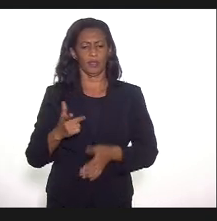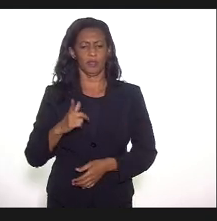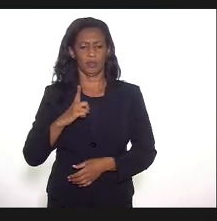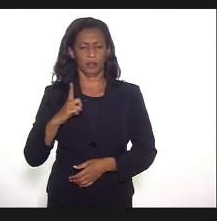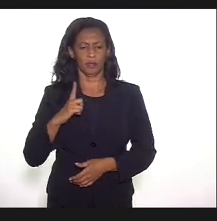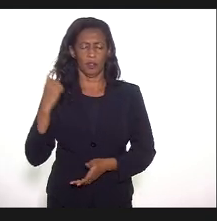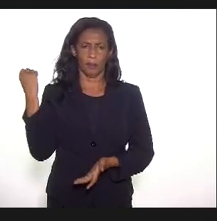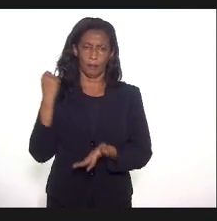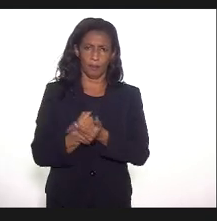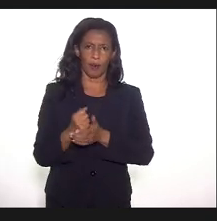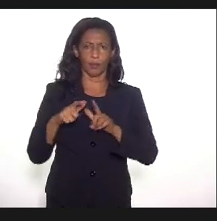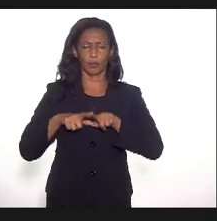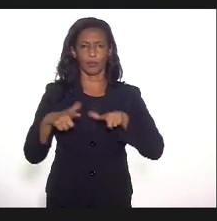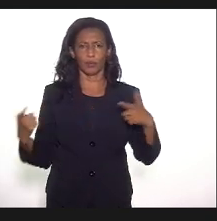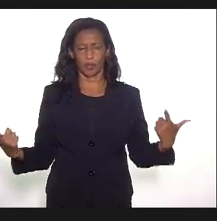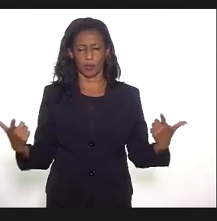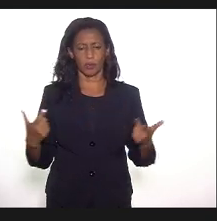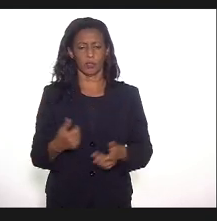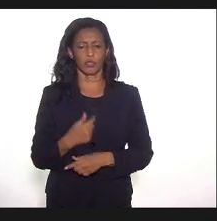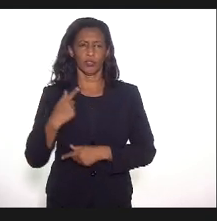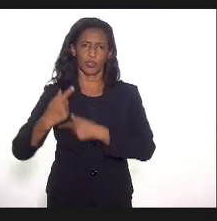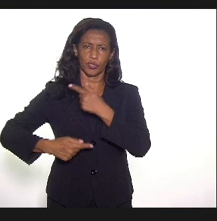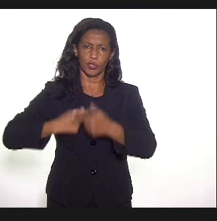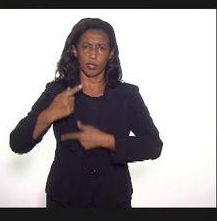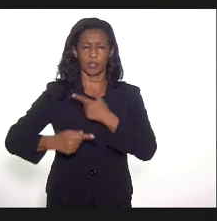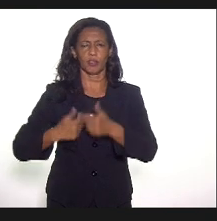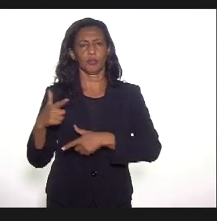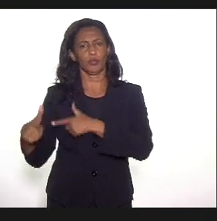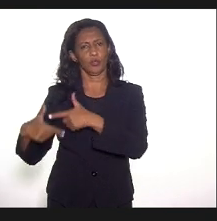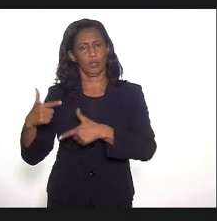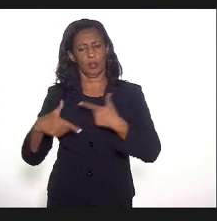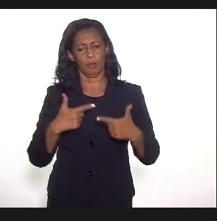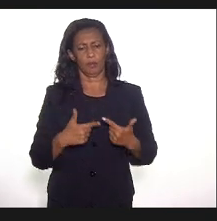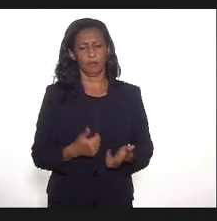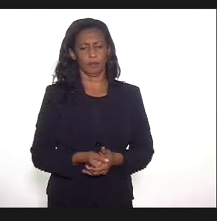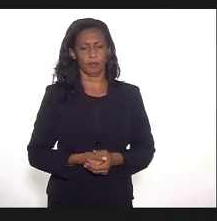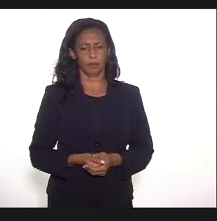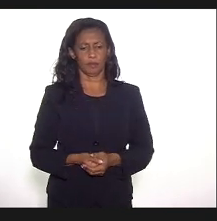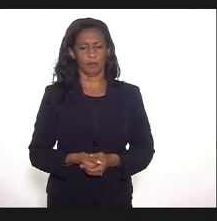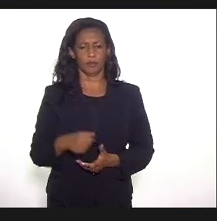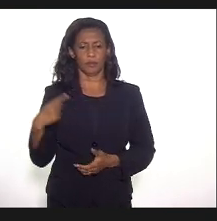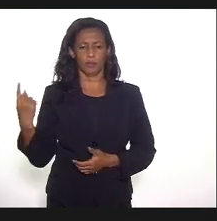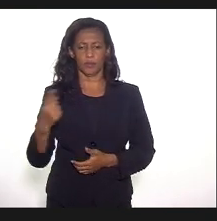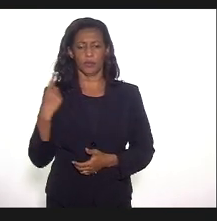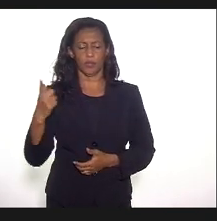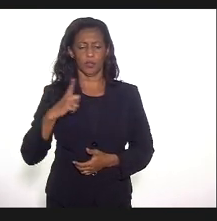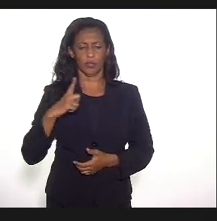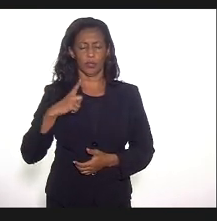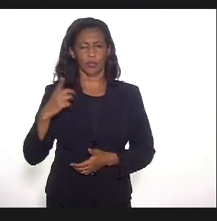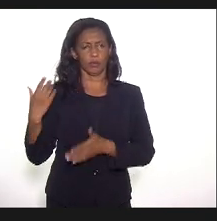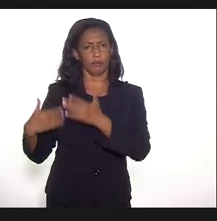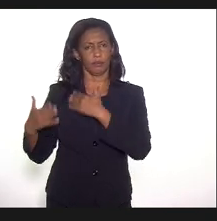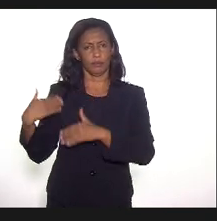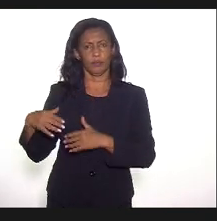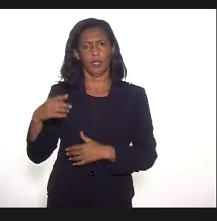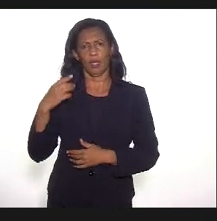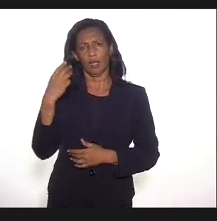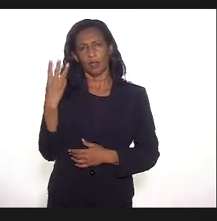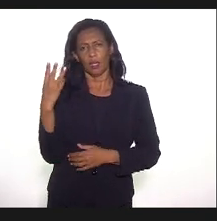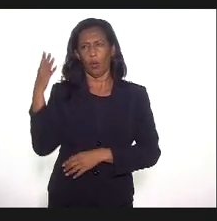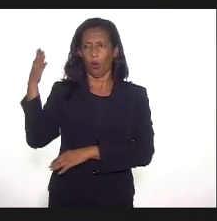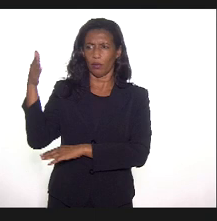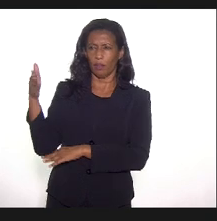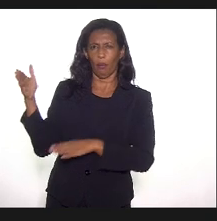trouxe um impacto muito grande em geração de emprego na nossa região. Nós tínhamos, na época, 3 pequenos